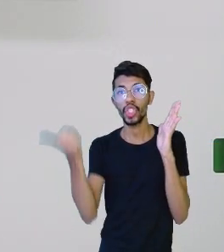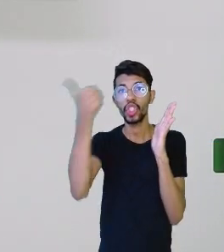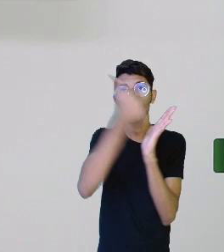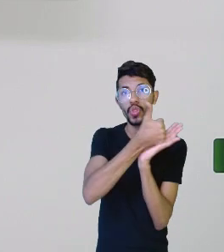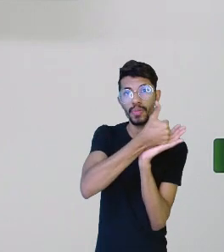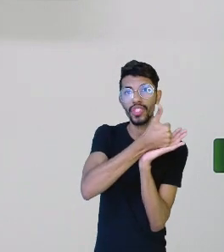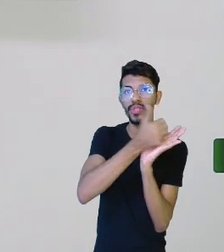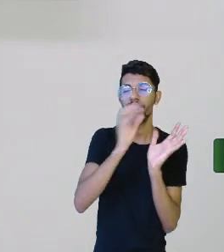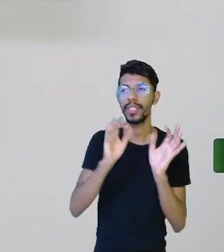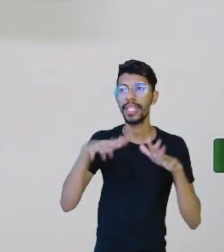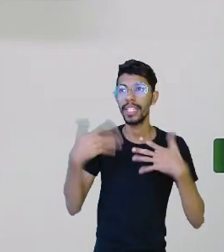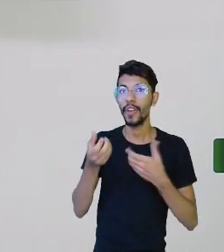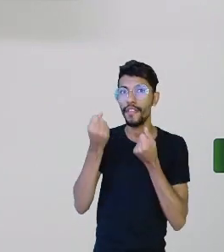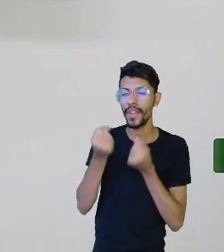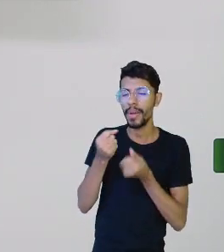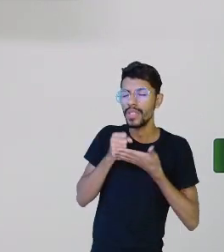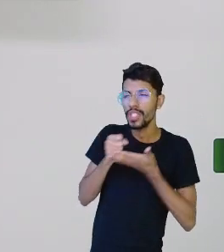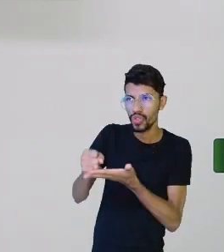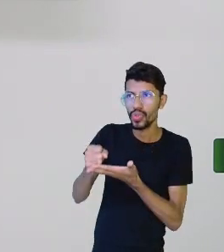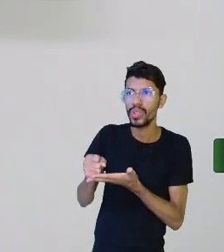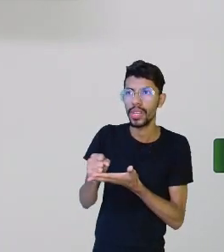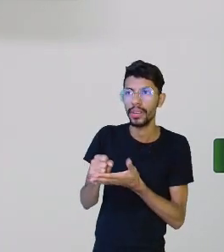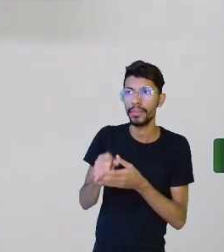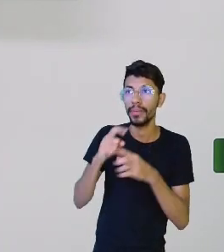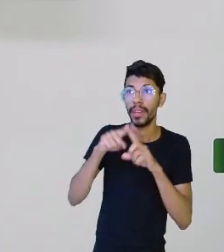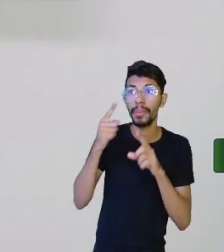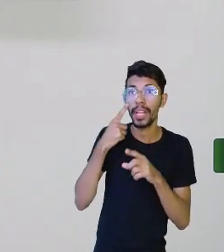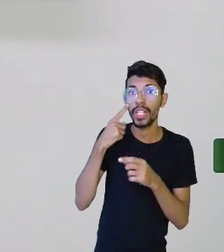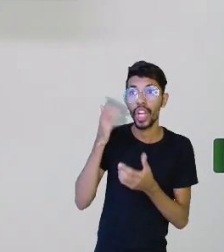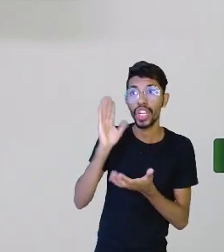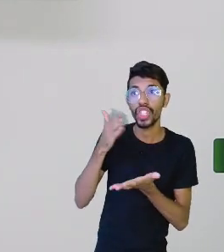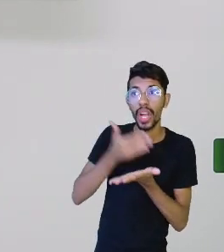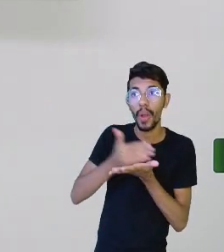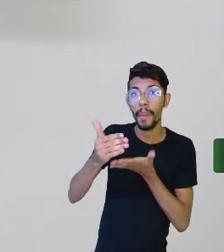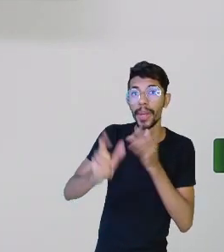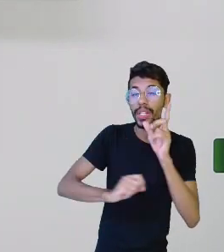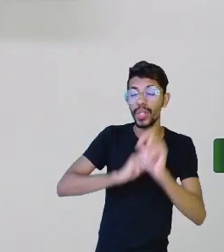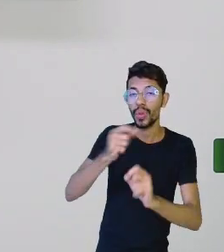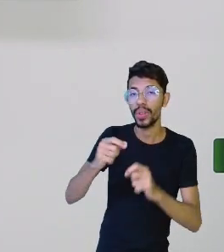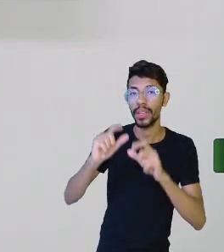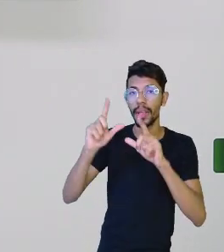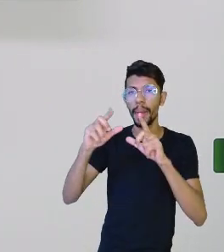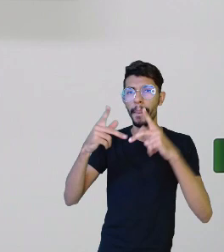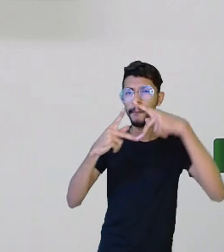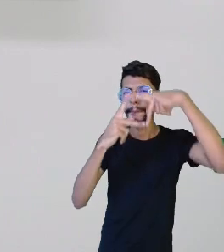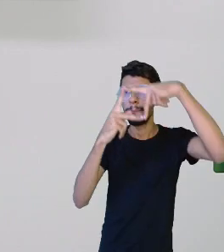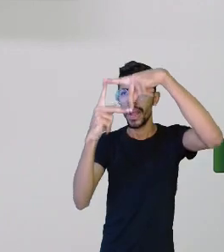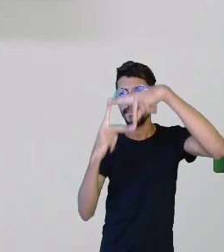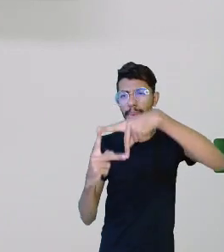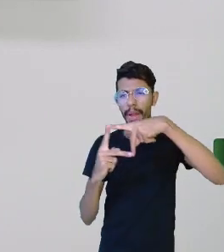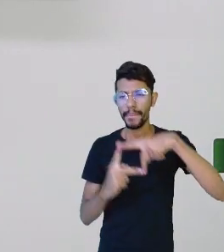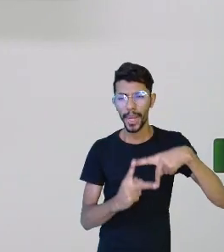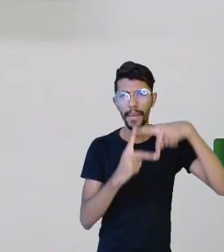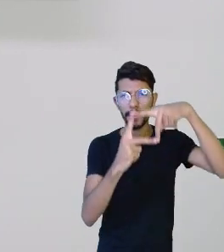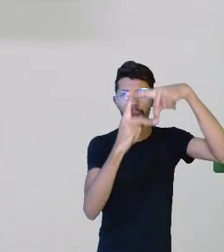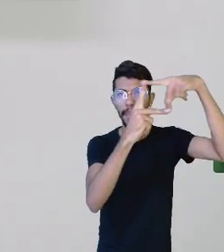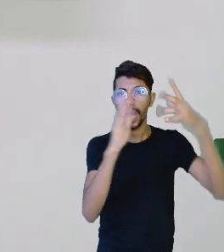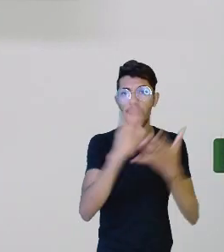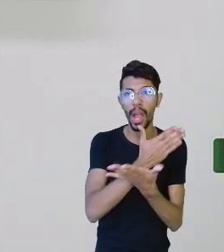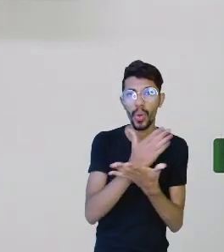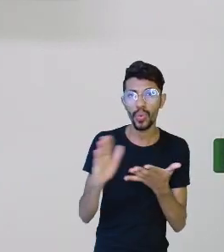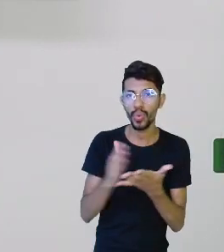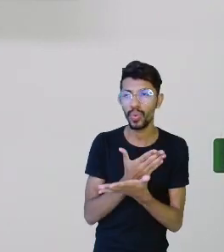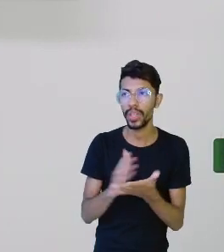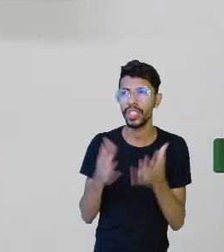Então, vamos ajudá-lo. Olha só que ele já começou a colocar algumas cerâmicas. Vamos prestar